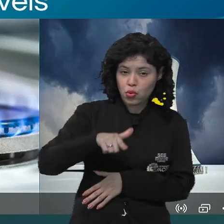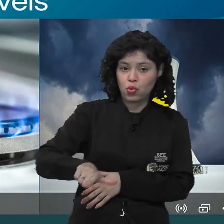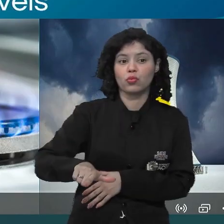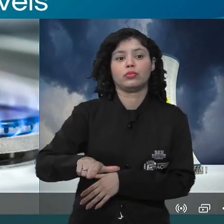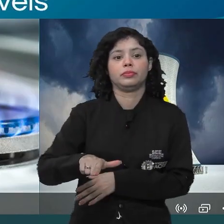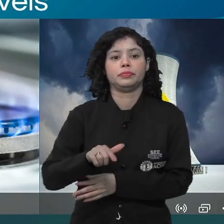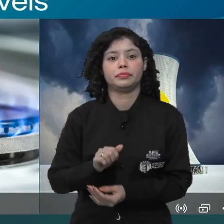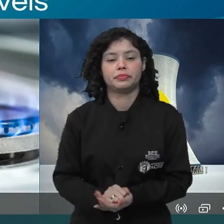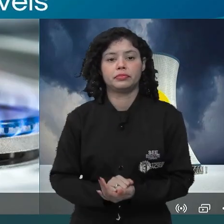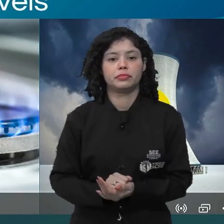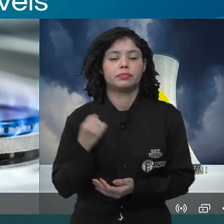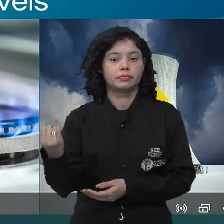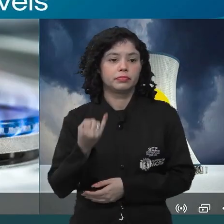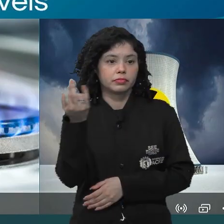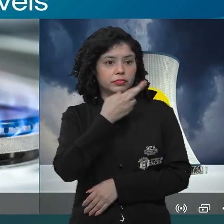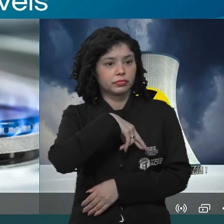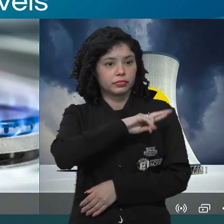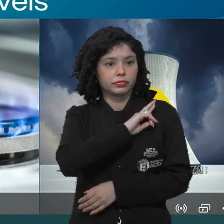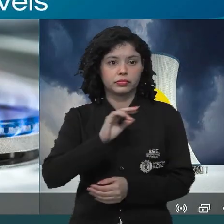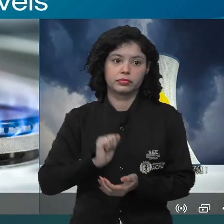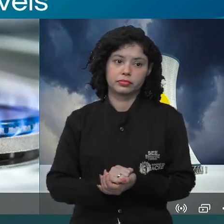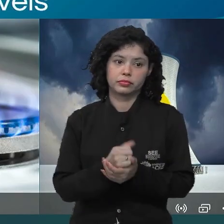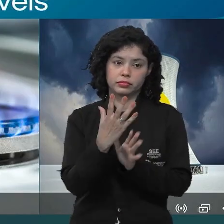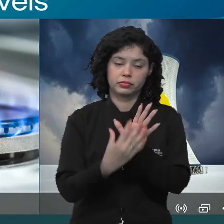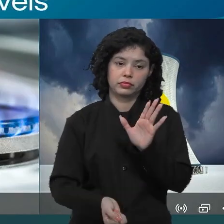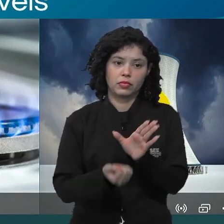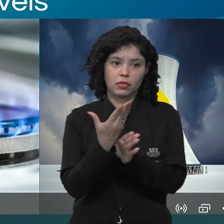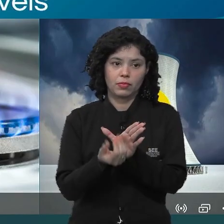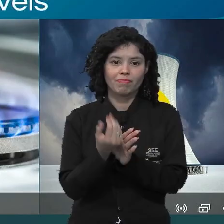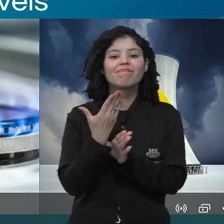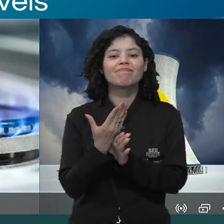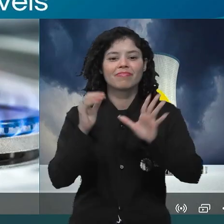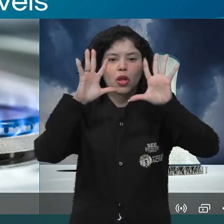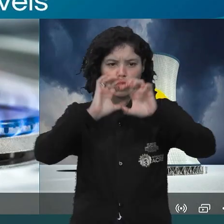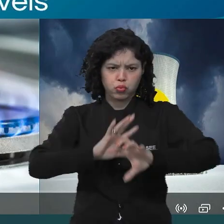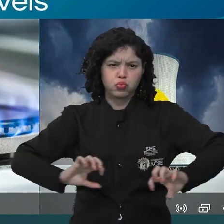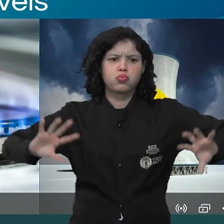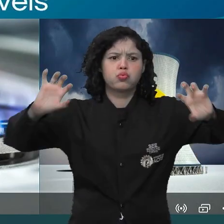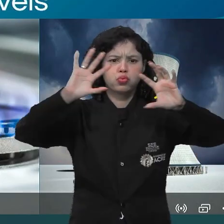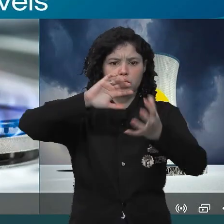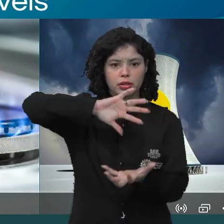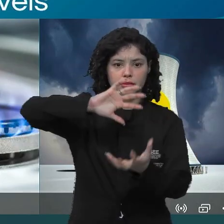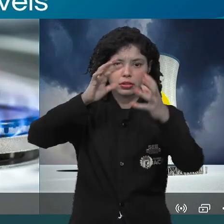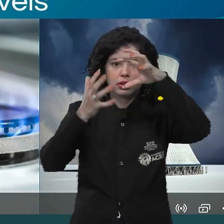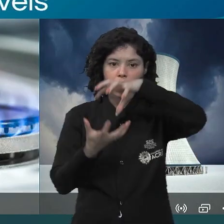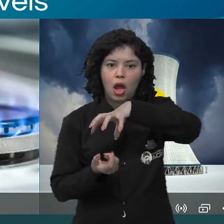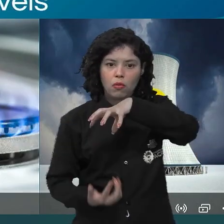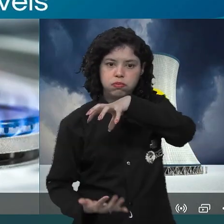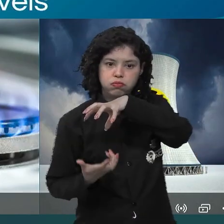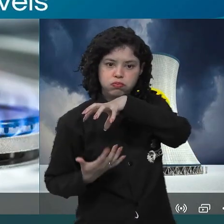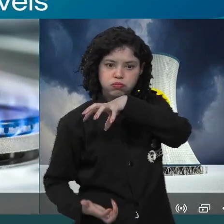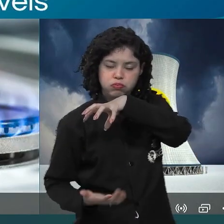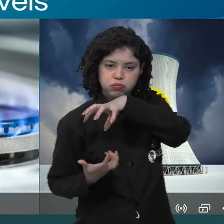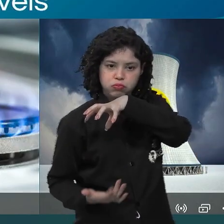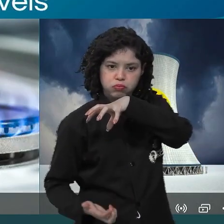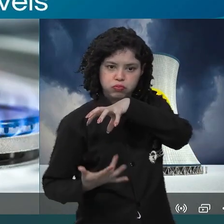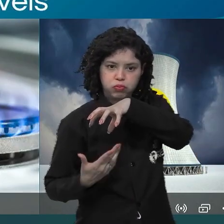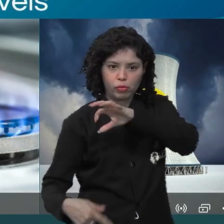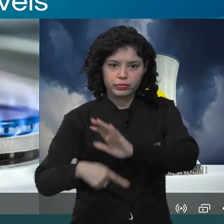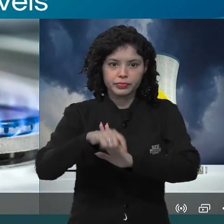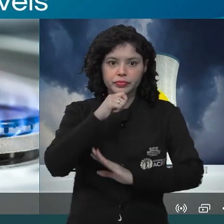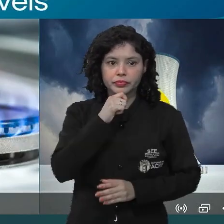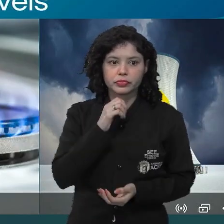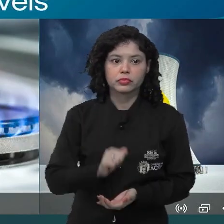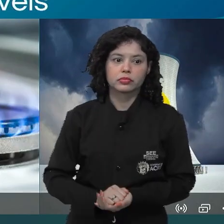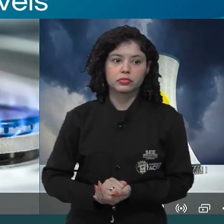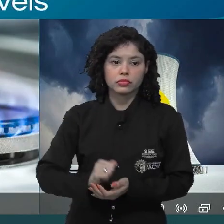novamente. Então, são as principais responsáveis ali pelos gases poluentes e pelo aquecimento global. Então, a gente tem o óleo